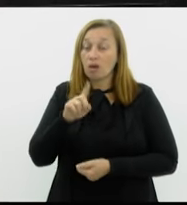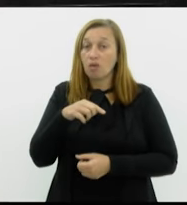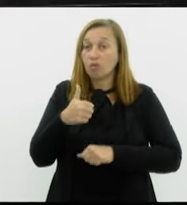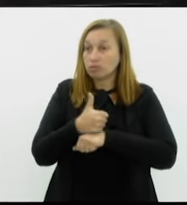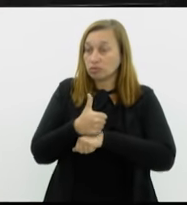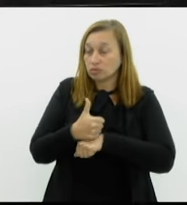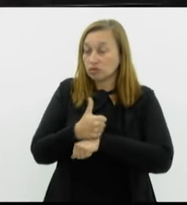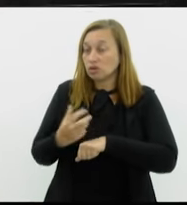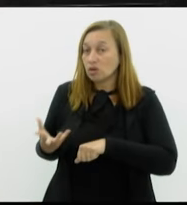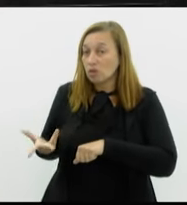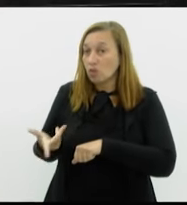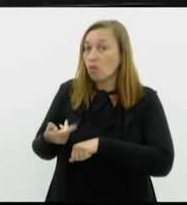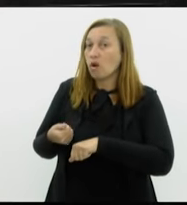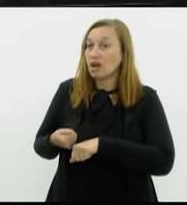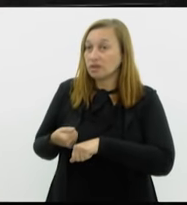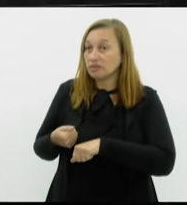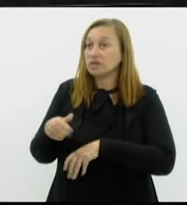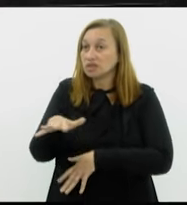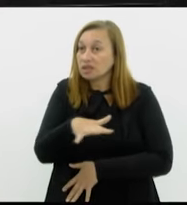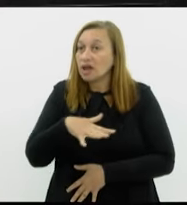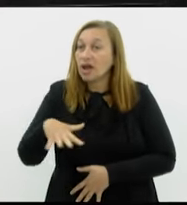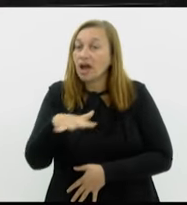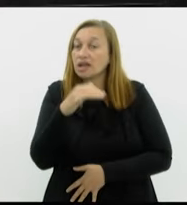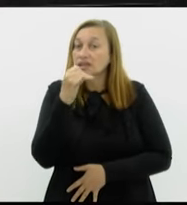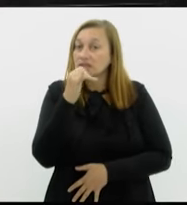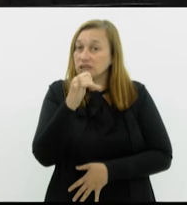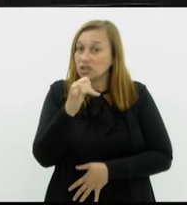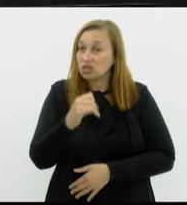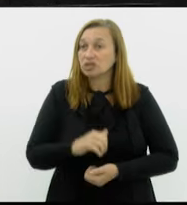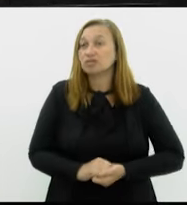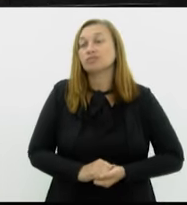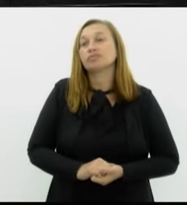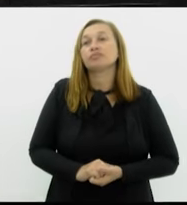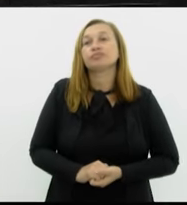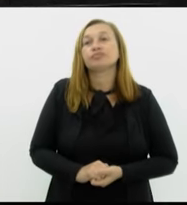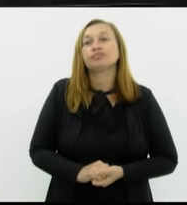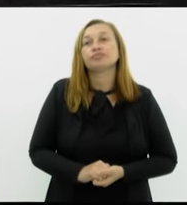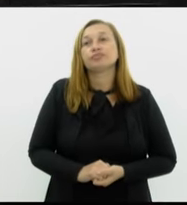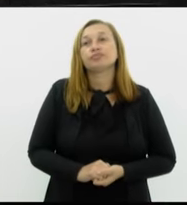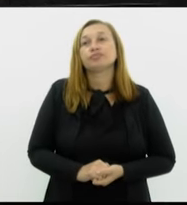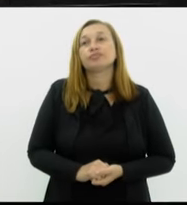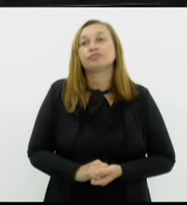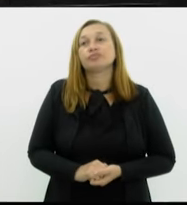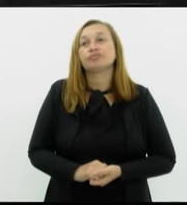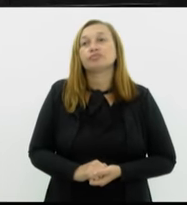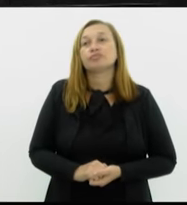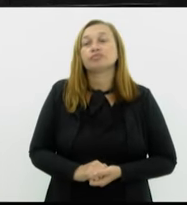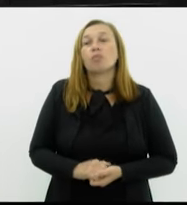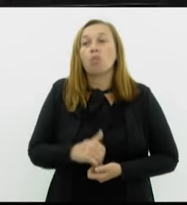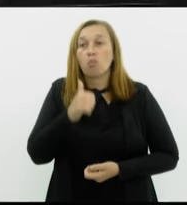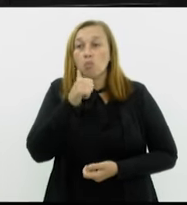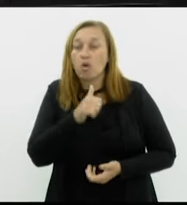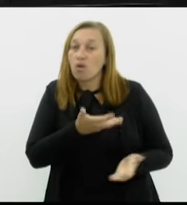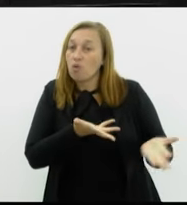profissional qualificada da área de energia, uma jovem